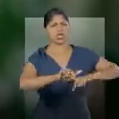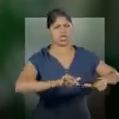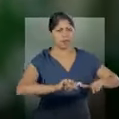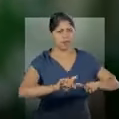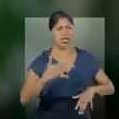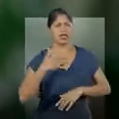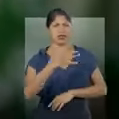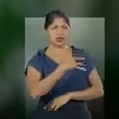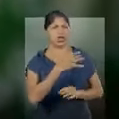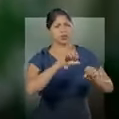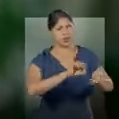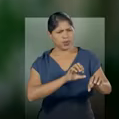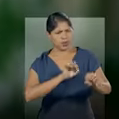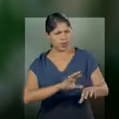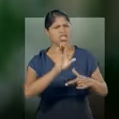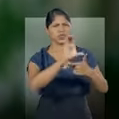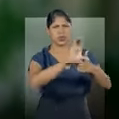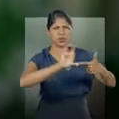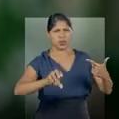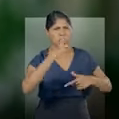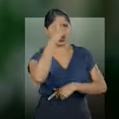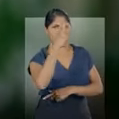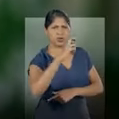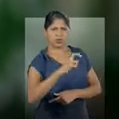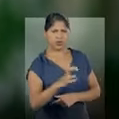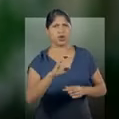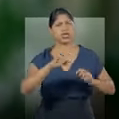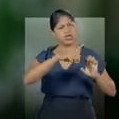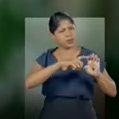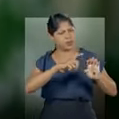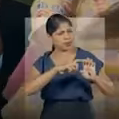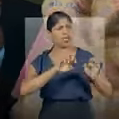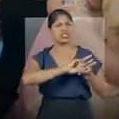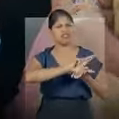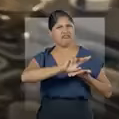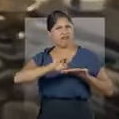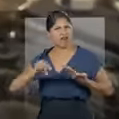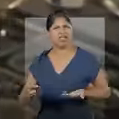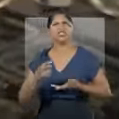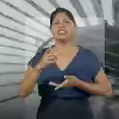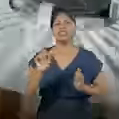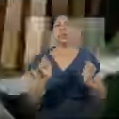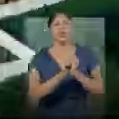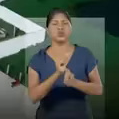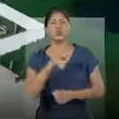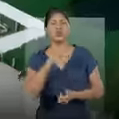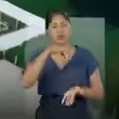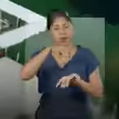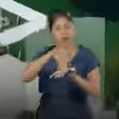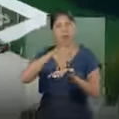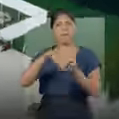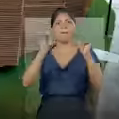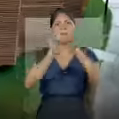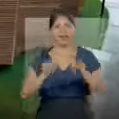de saúde, de educação, de cidadania, de cultura, de empreendedorismo. Junto a isso, vem a Usina